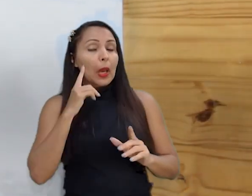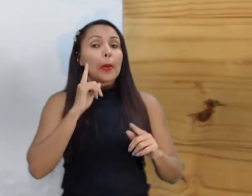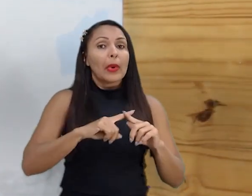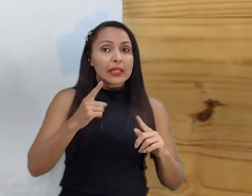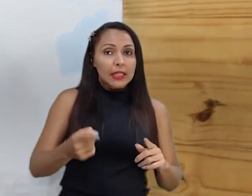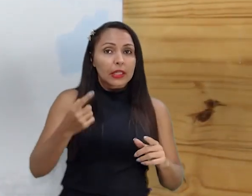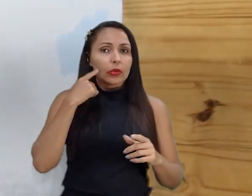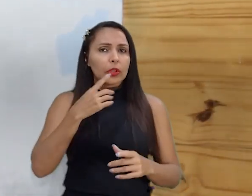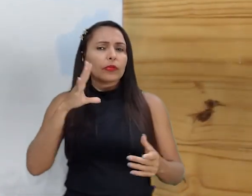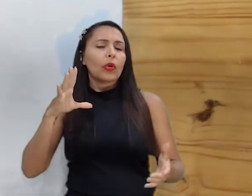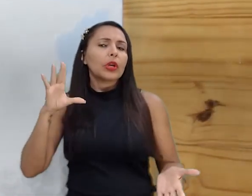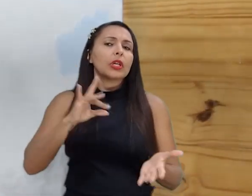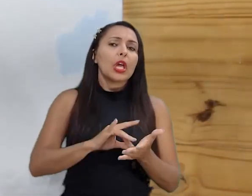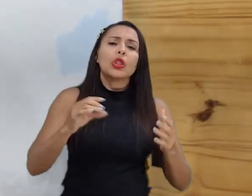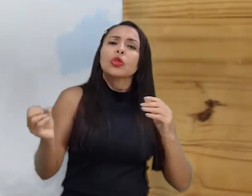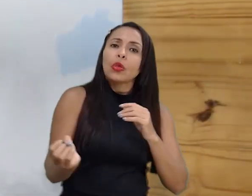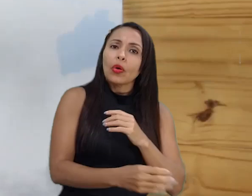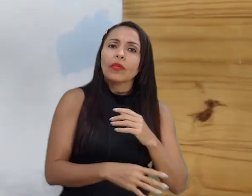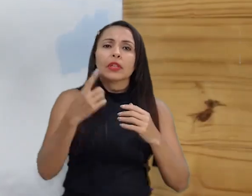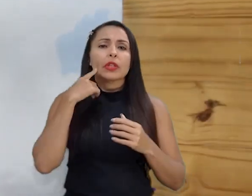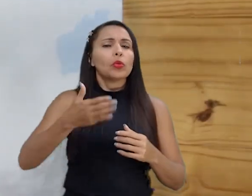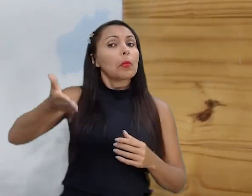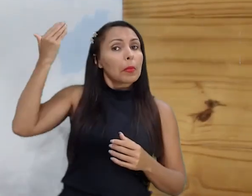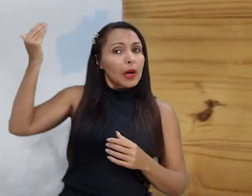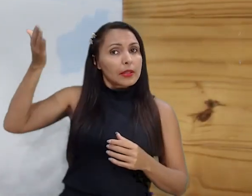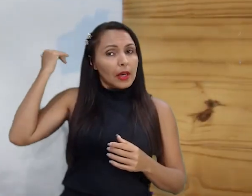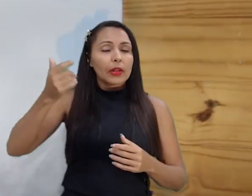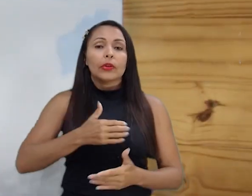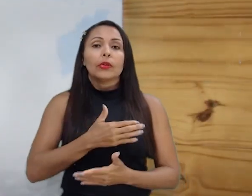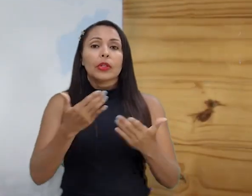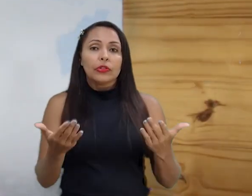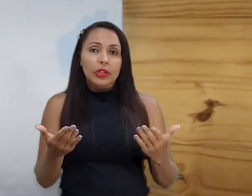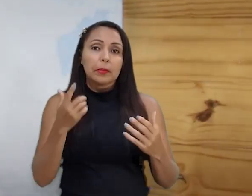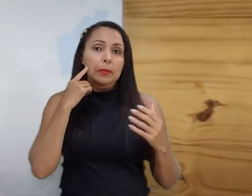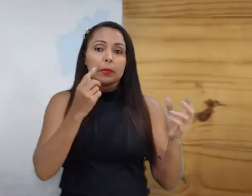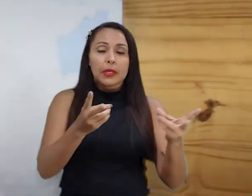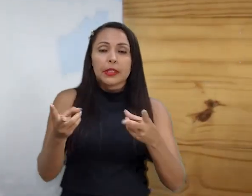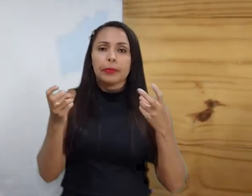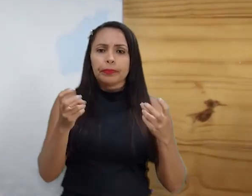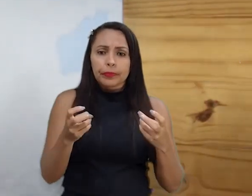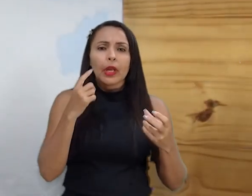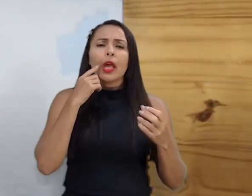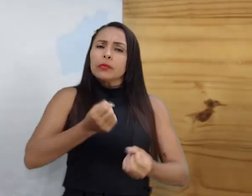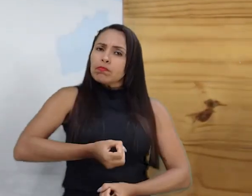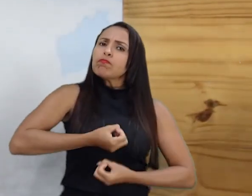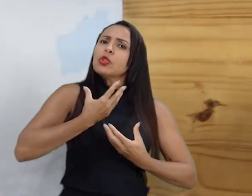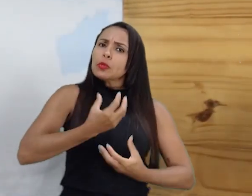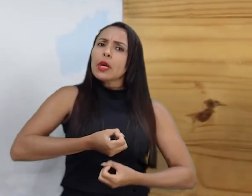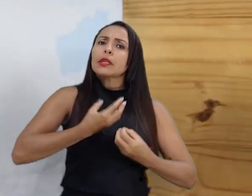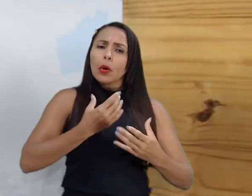foi considerado uma grande inovação em tempos passados, como a gente viu aqui nas vanguardas, servem ainda de inspiração para